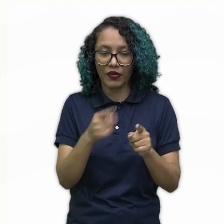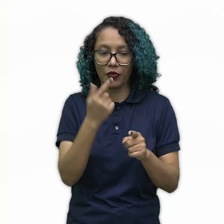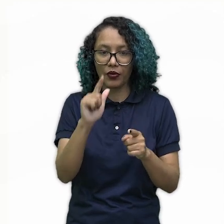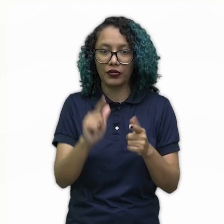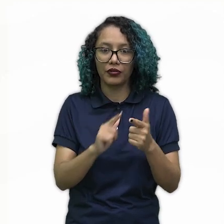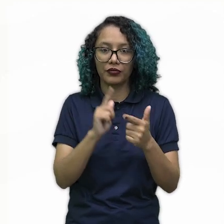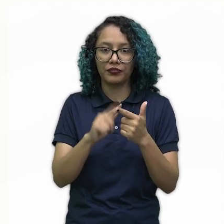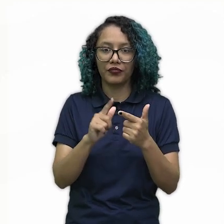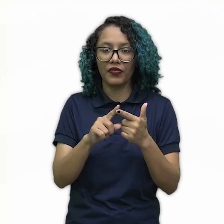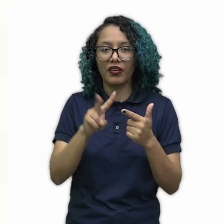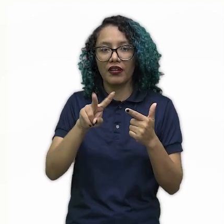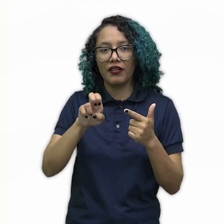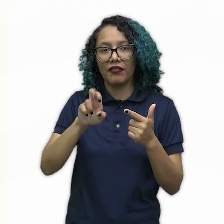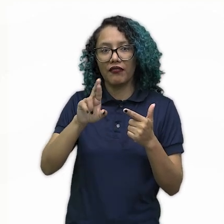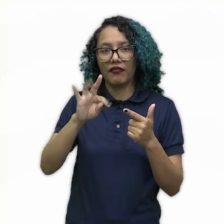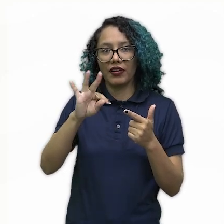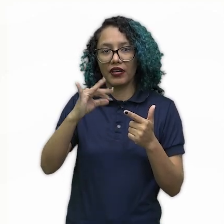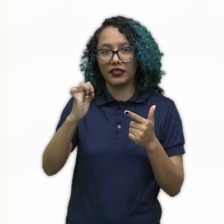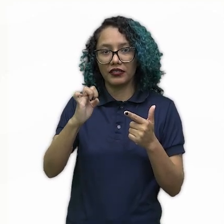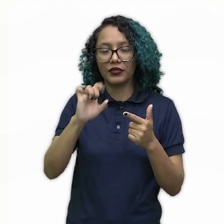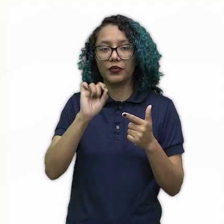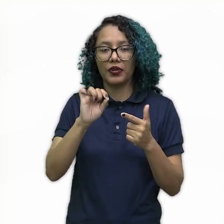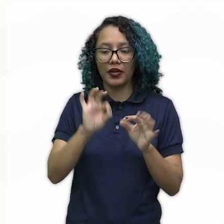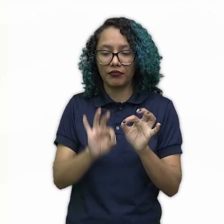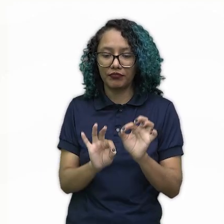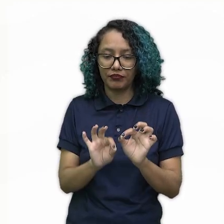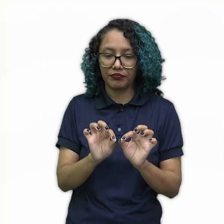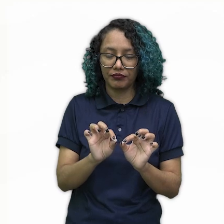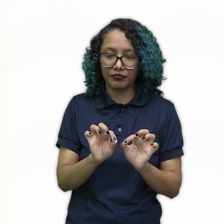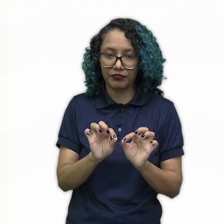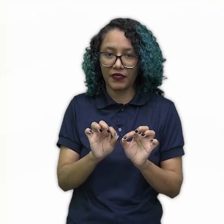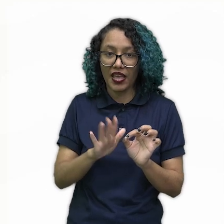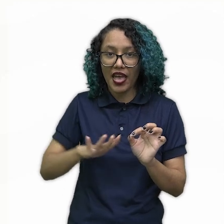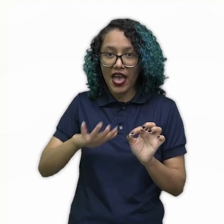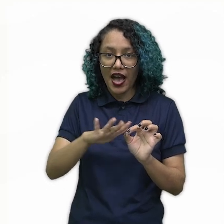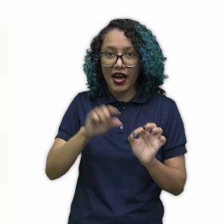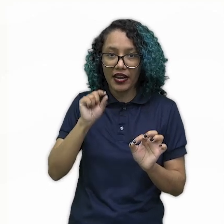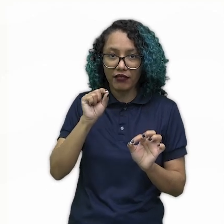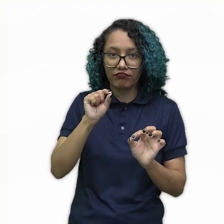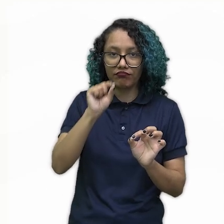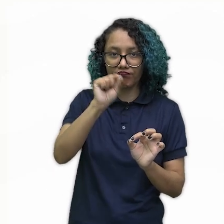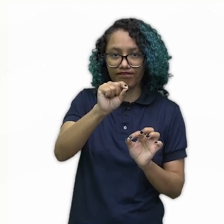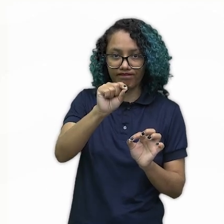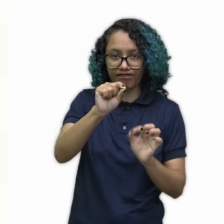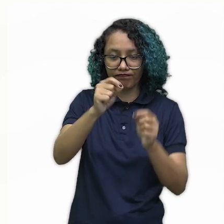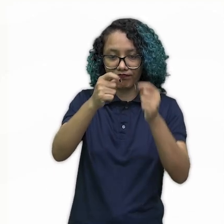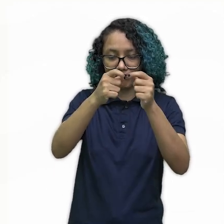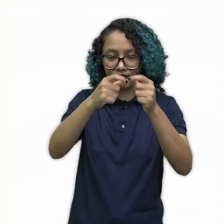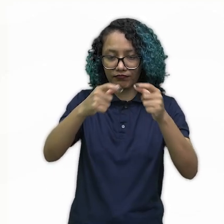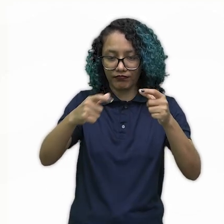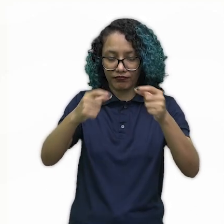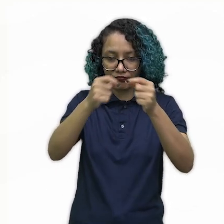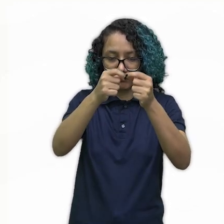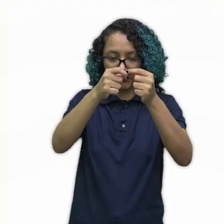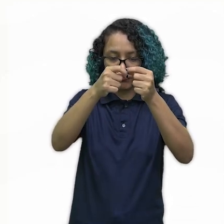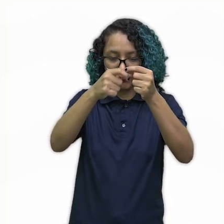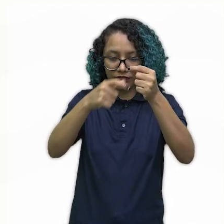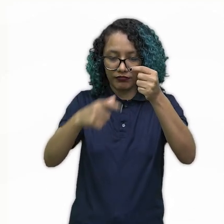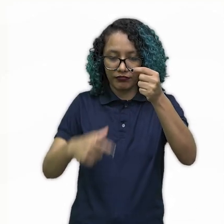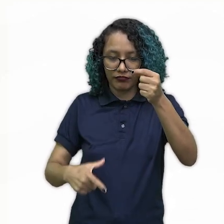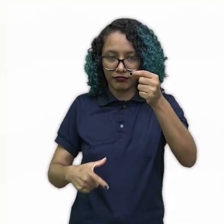vértice, que é o ponto no topo do cone, onde a